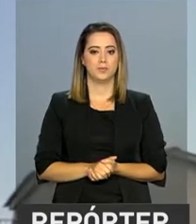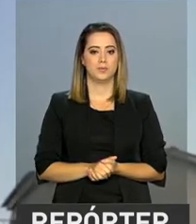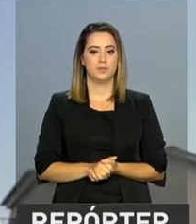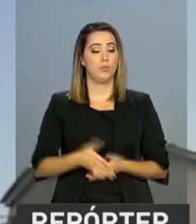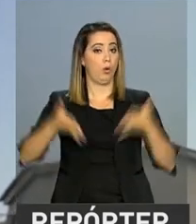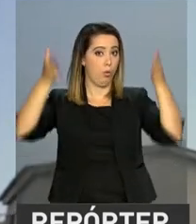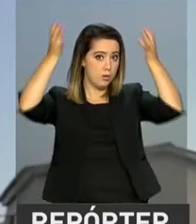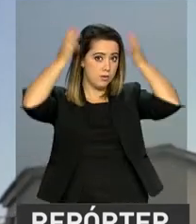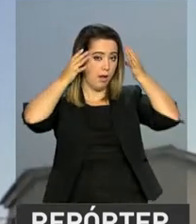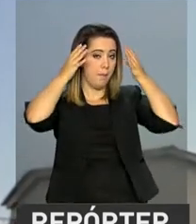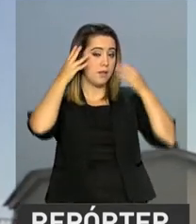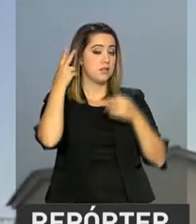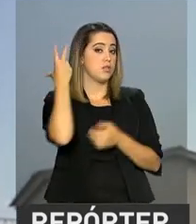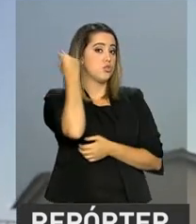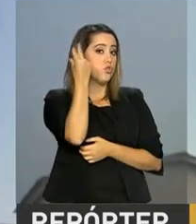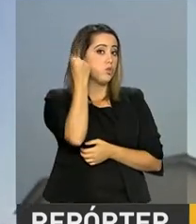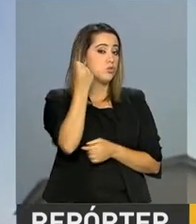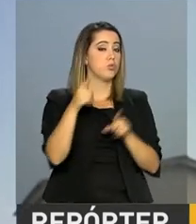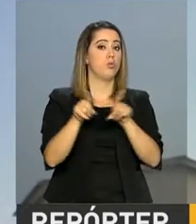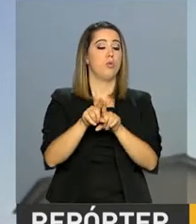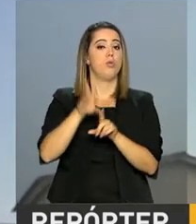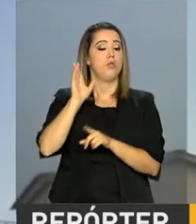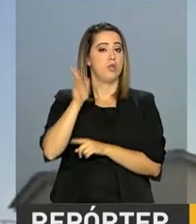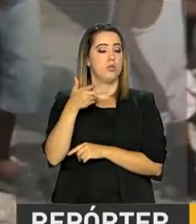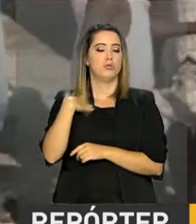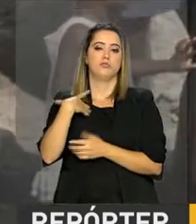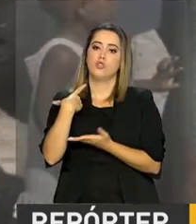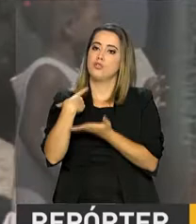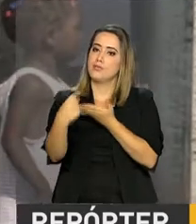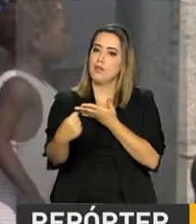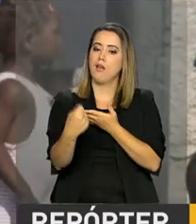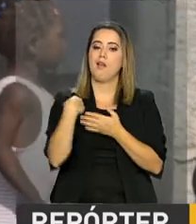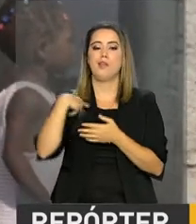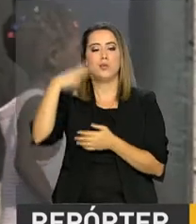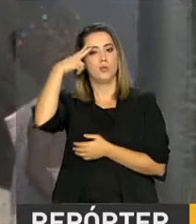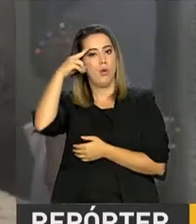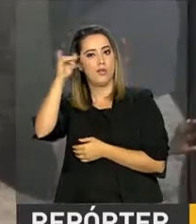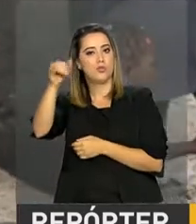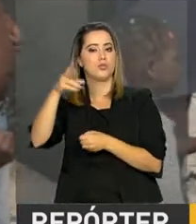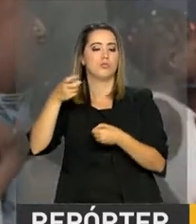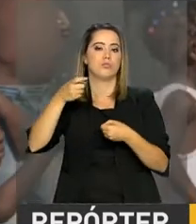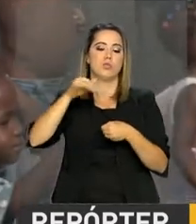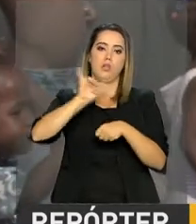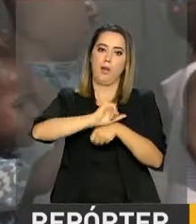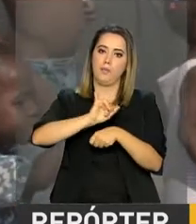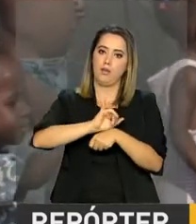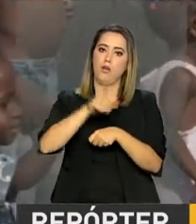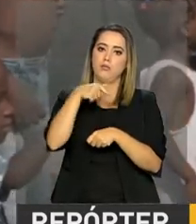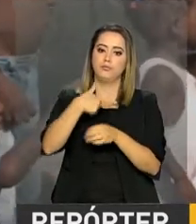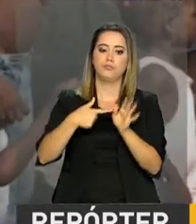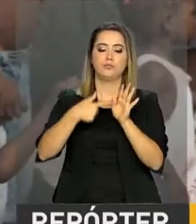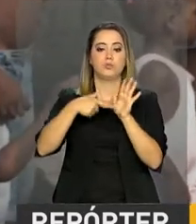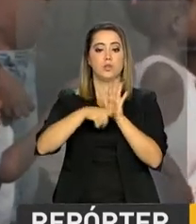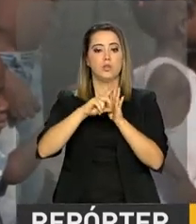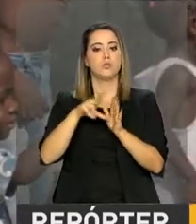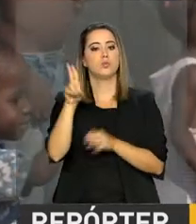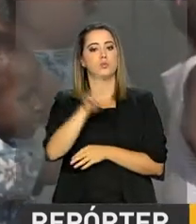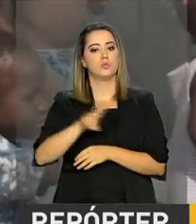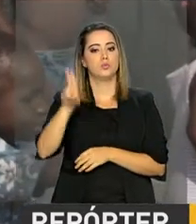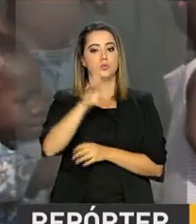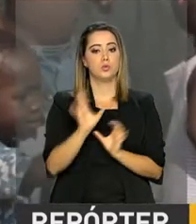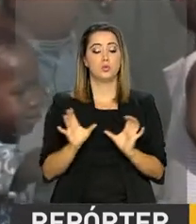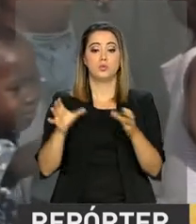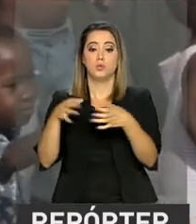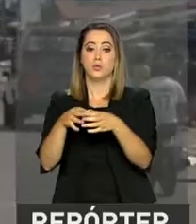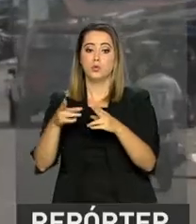os capacetes azuis já não são vistos em Porto Príncipe, capital do Haiti. Eles eram usados pelos integrantes das Forças de